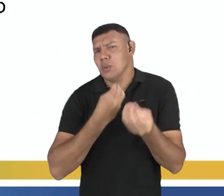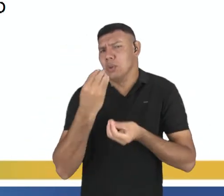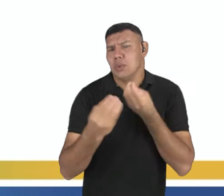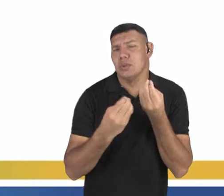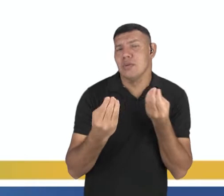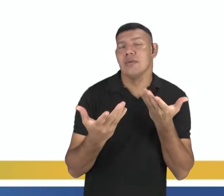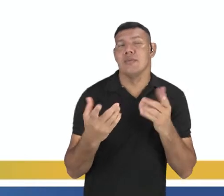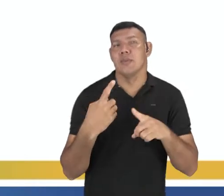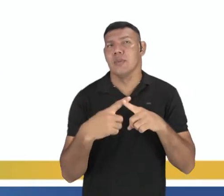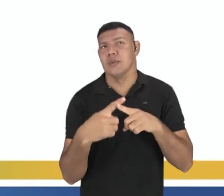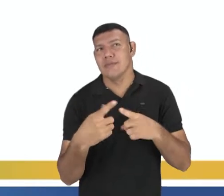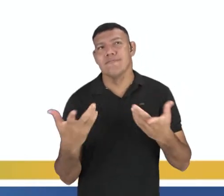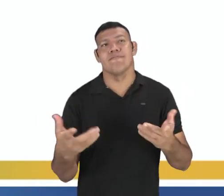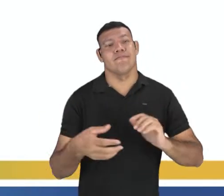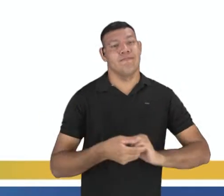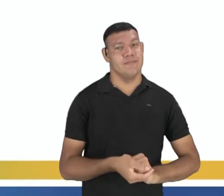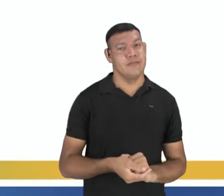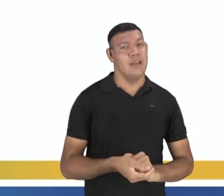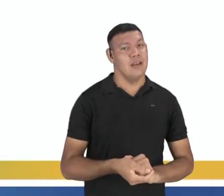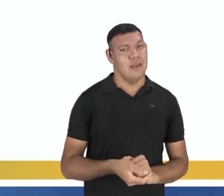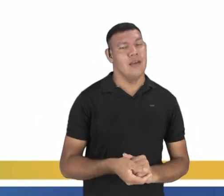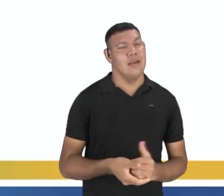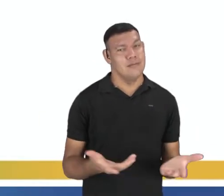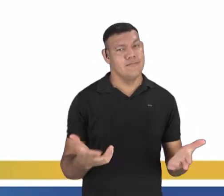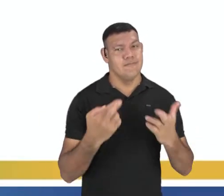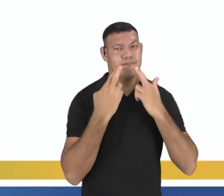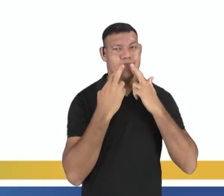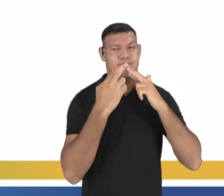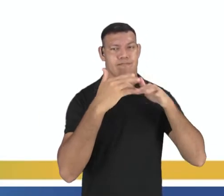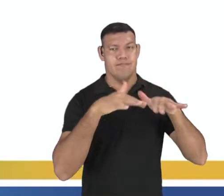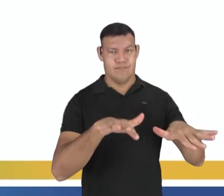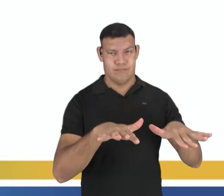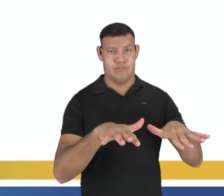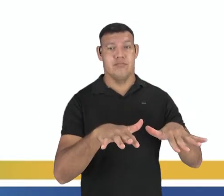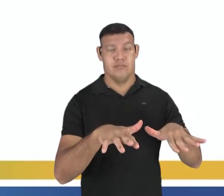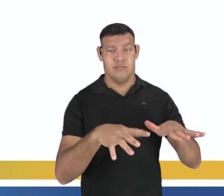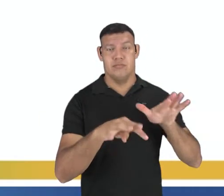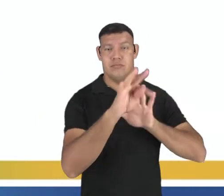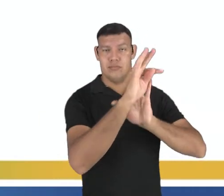Ok? E aí, alguns recursos dos textos